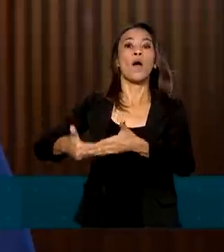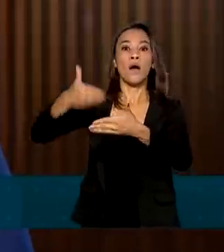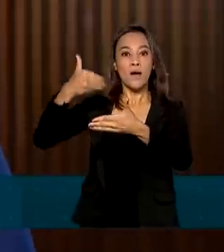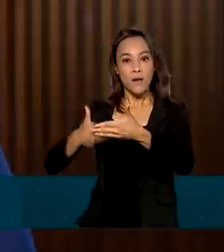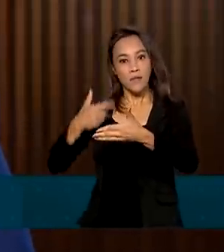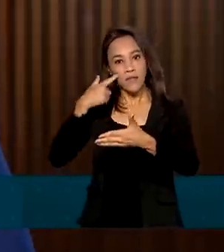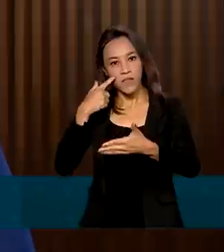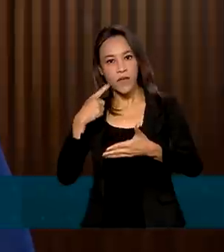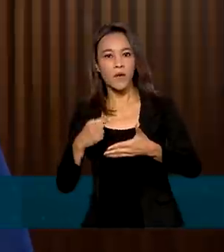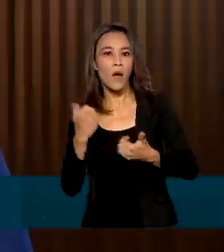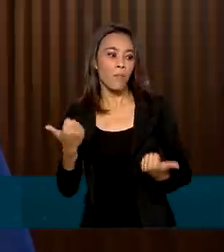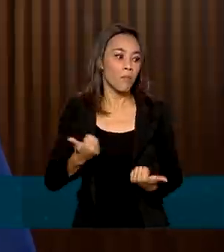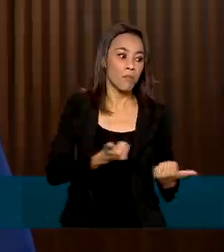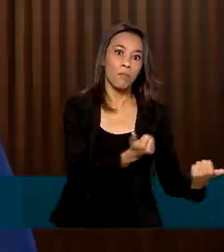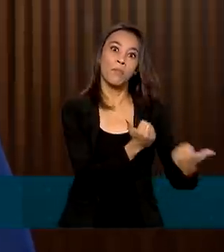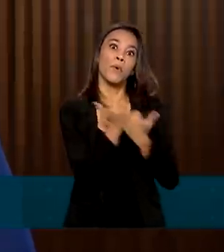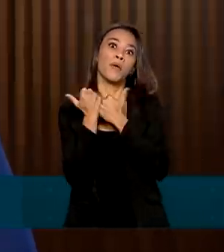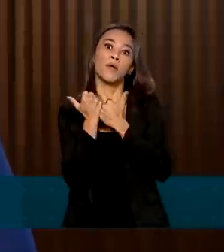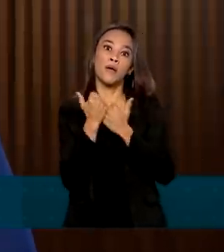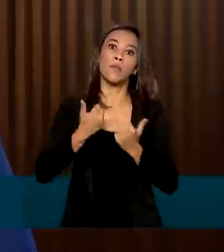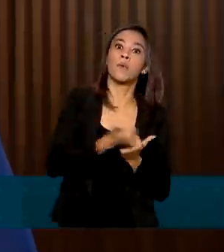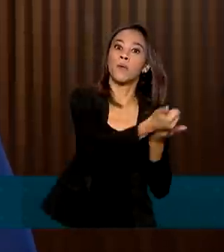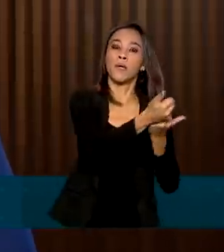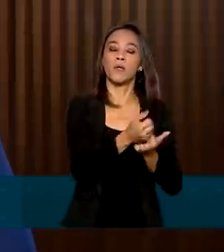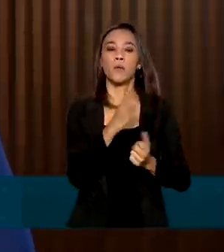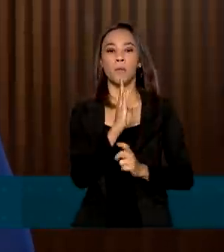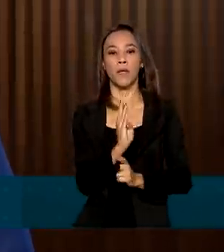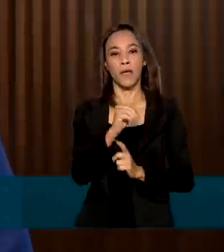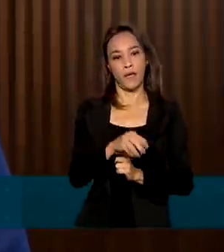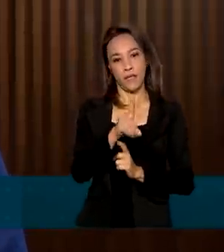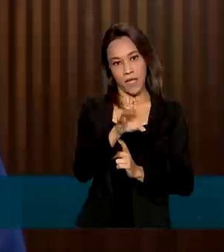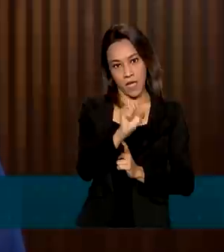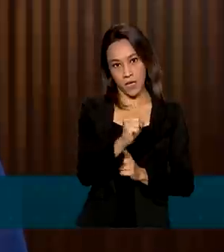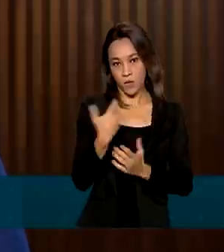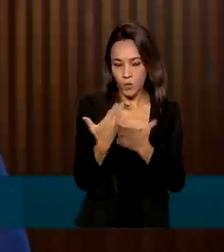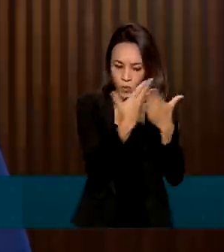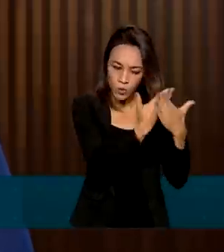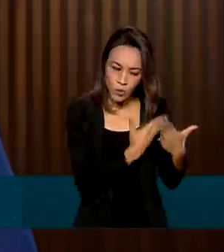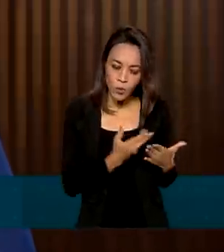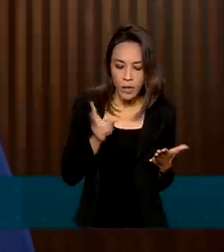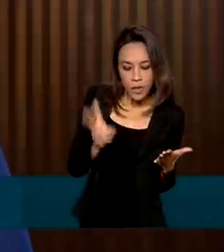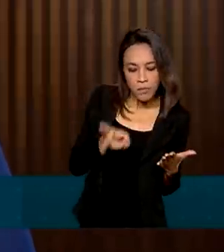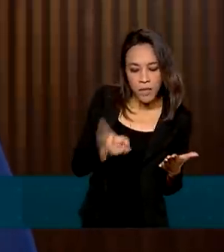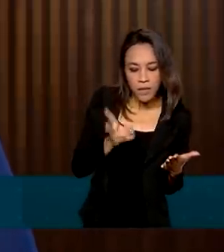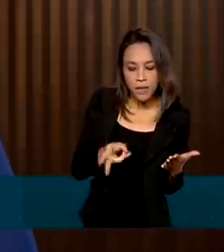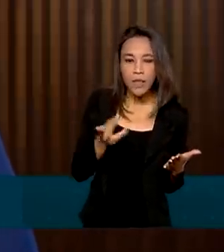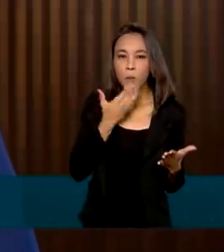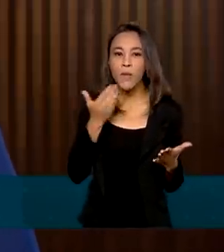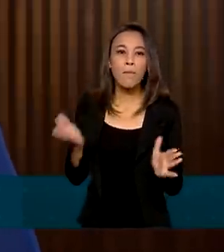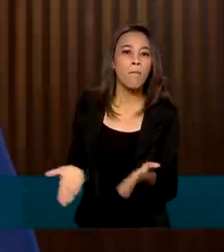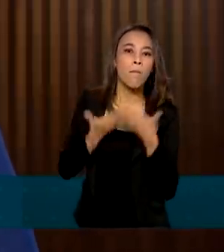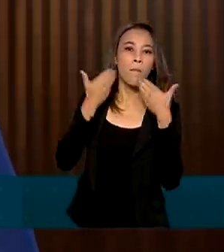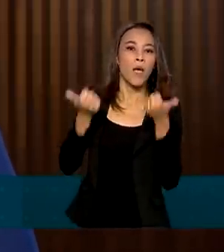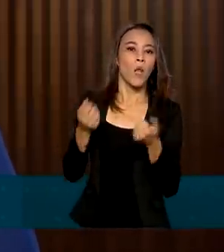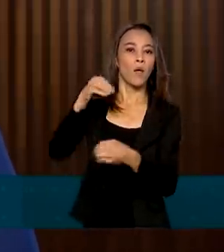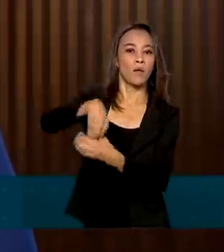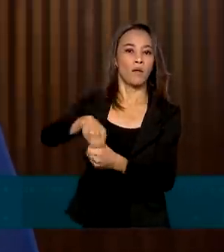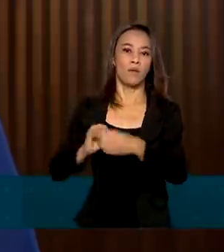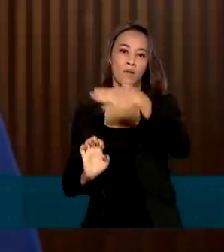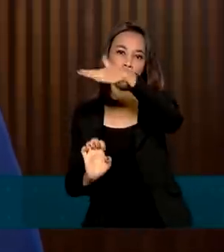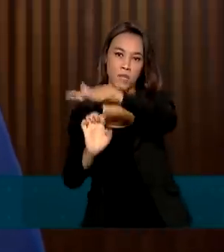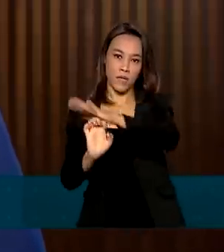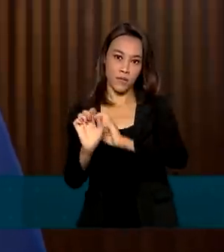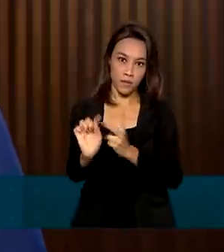BNDES num estudo detalhado sobre o que precisa ser preservado e melhorado na empresa e nos serviços.